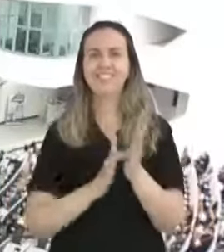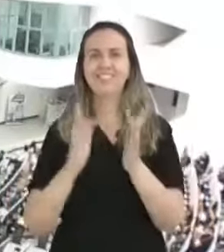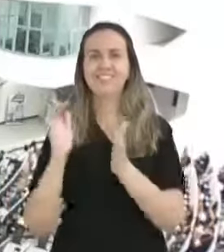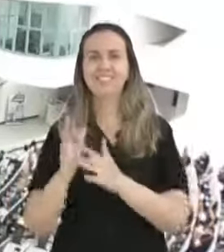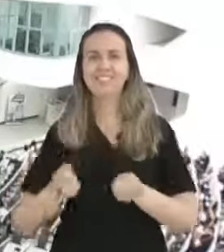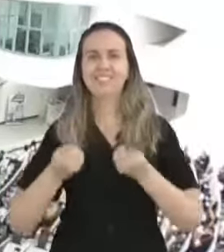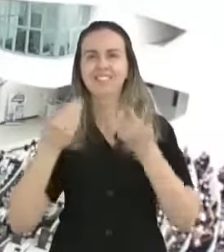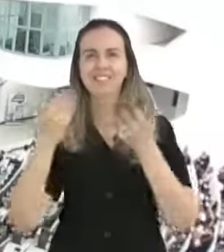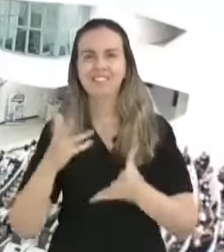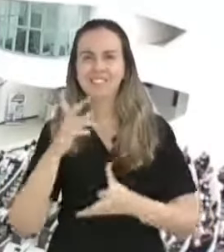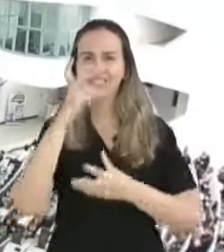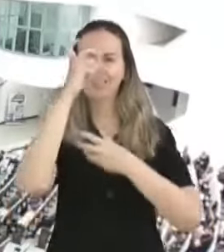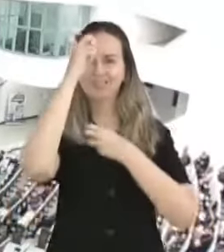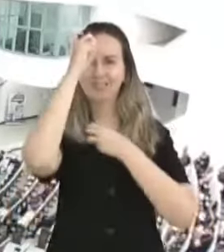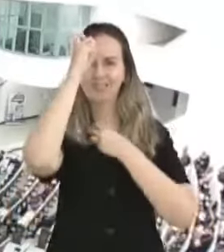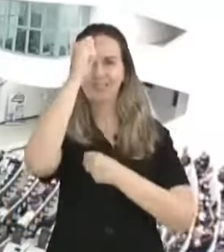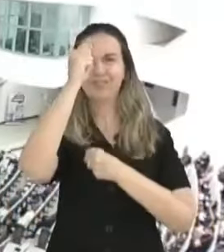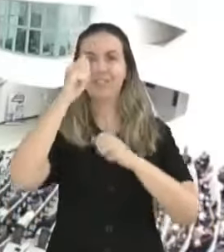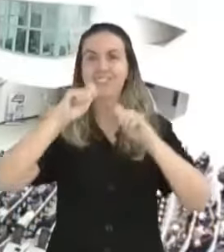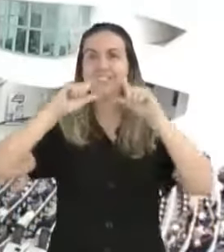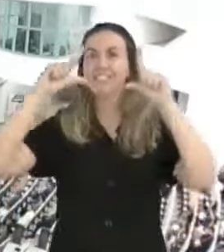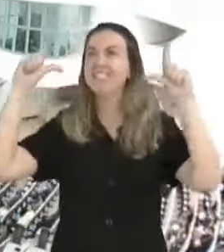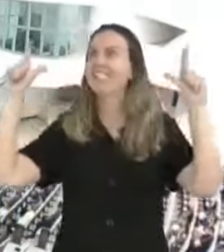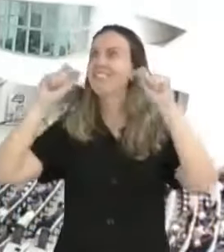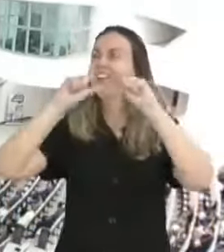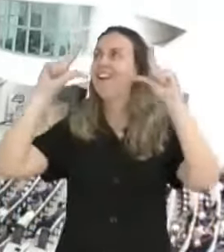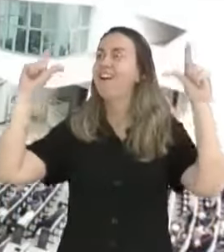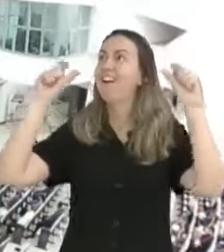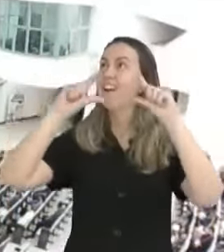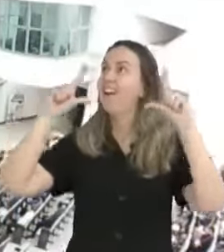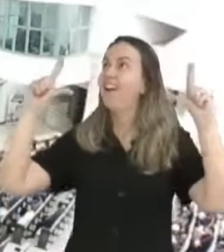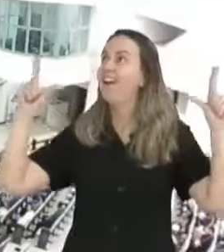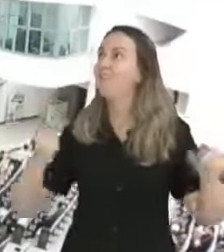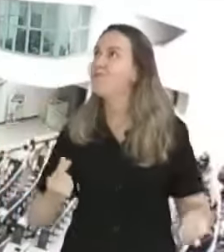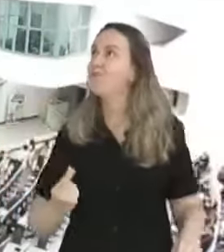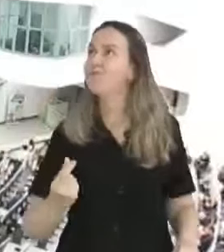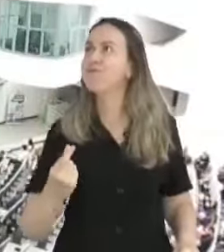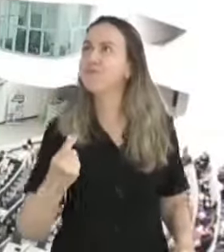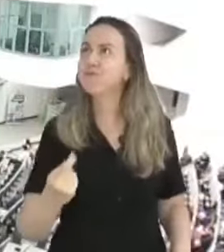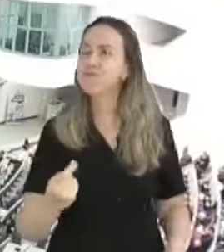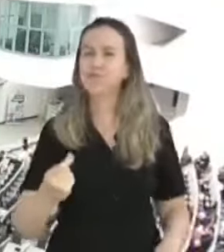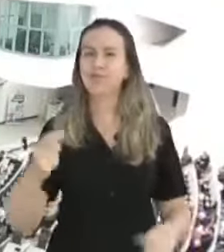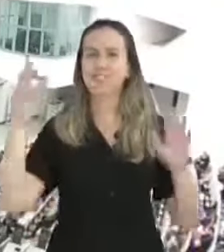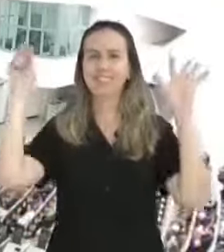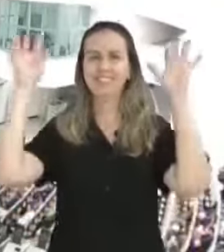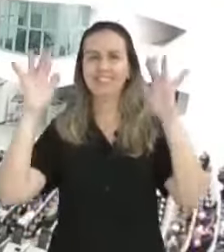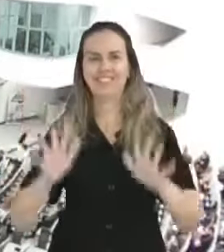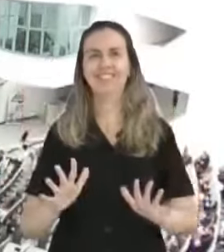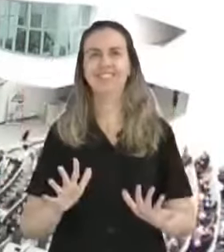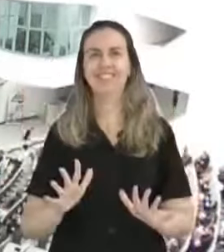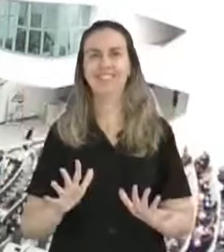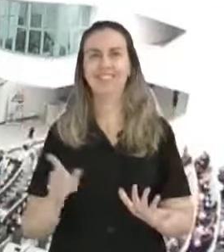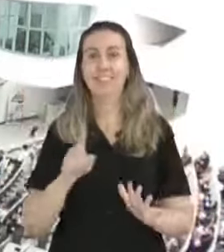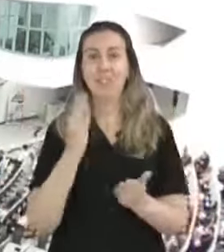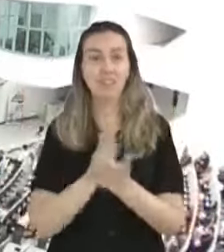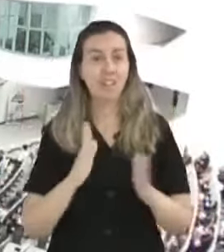de validade, renovam-se a cada manhã, porque não tem fim, as misericórdias não têm prazo de validade.